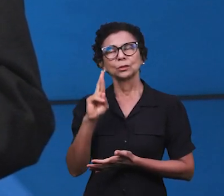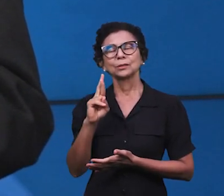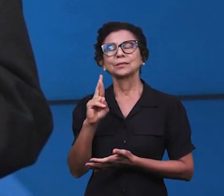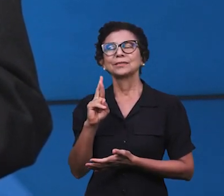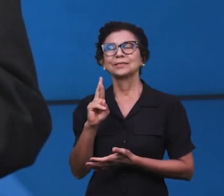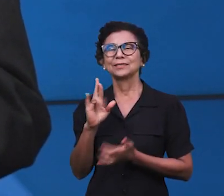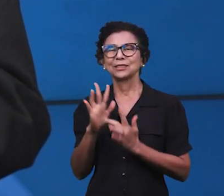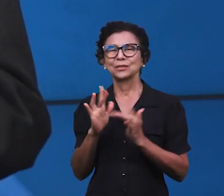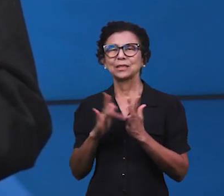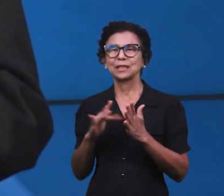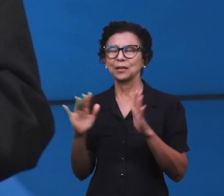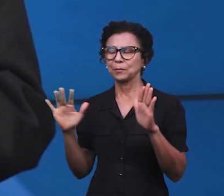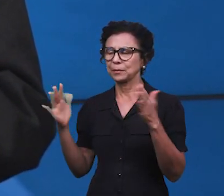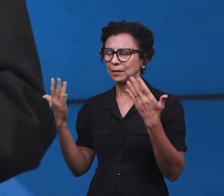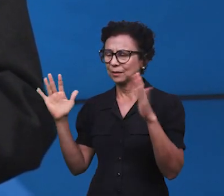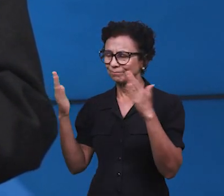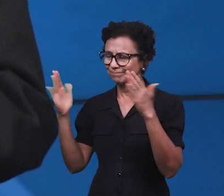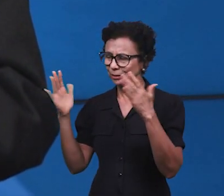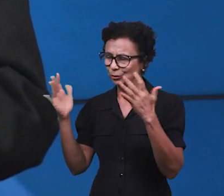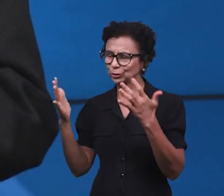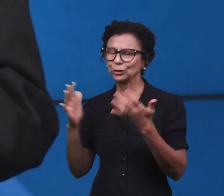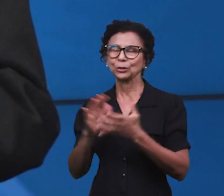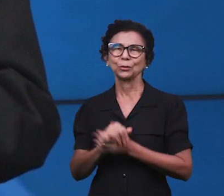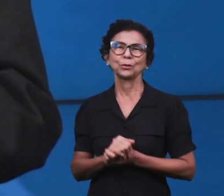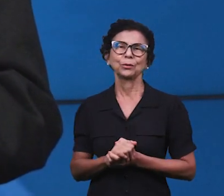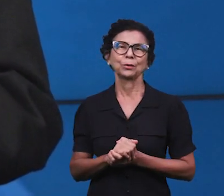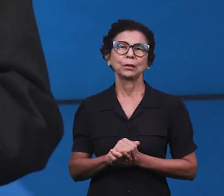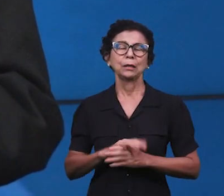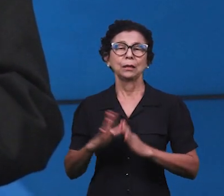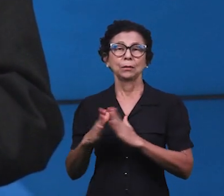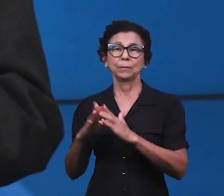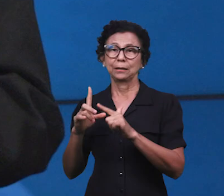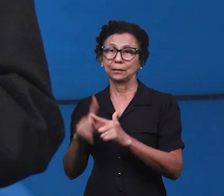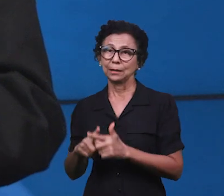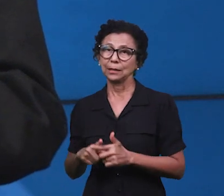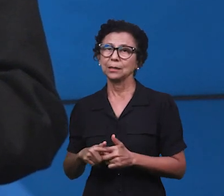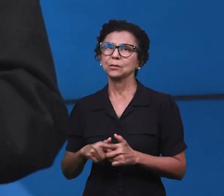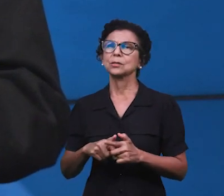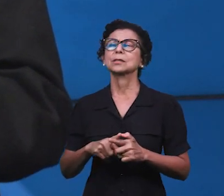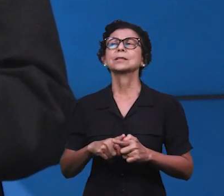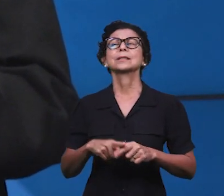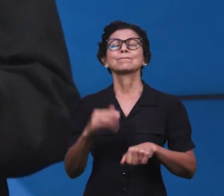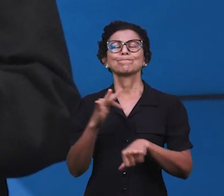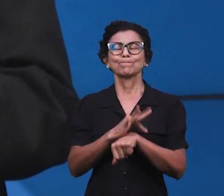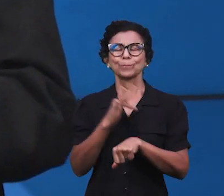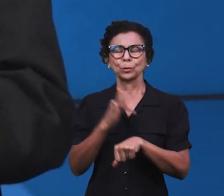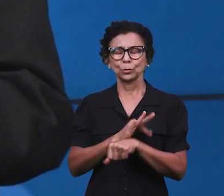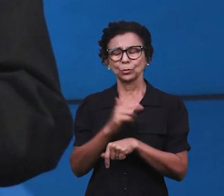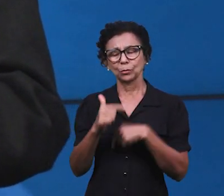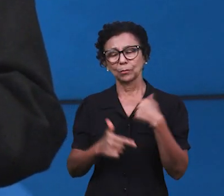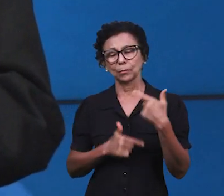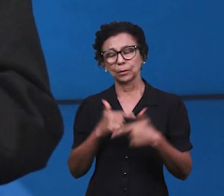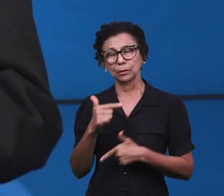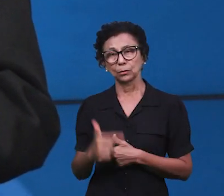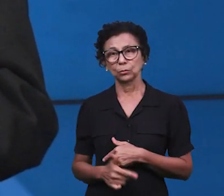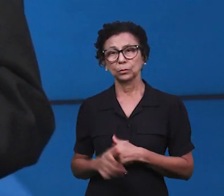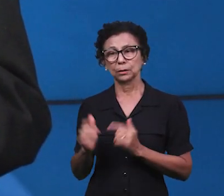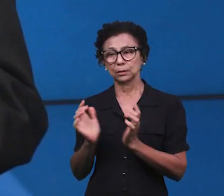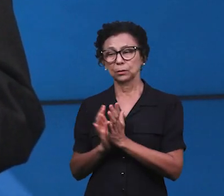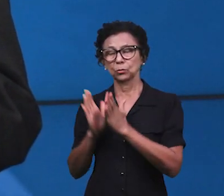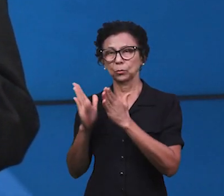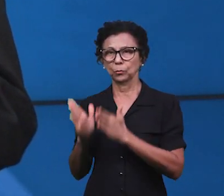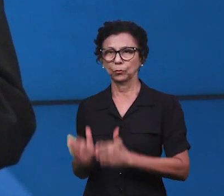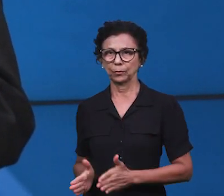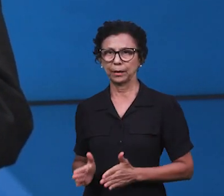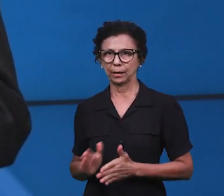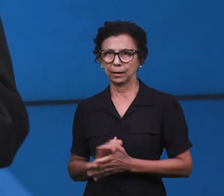A igreja que sofreu com paciência, uma igreja que soube suportar as lutas, e os fiéis dessa igreja, Jesus prometeu que não